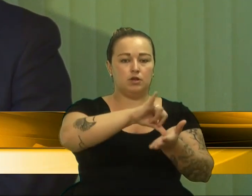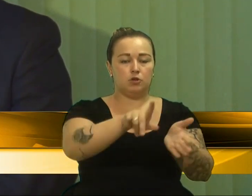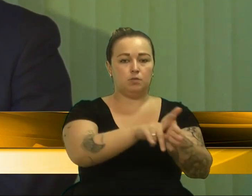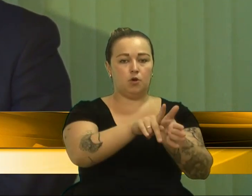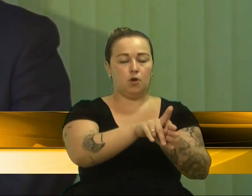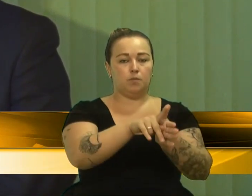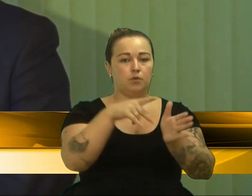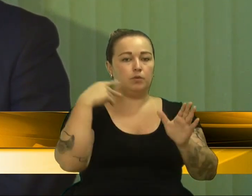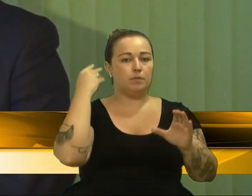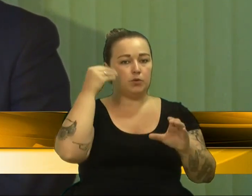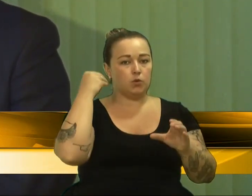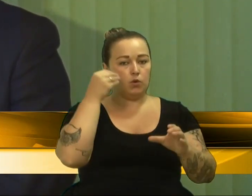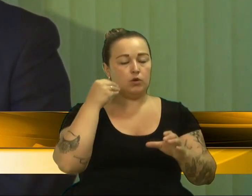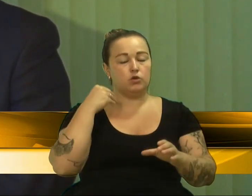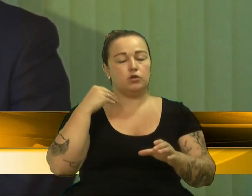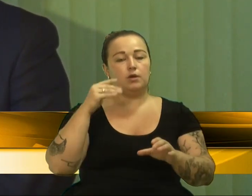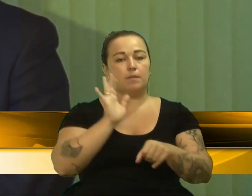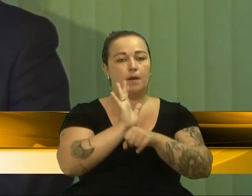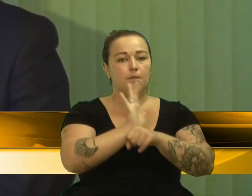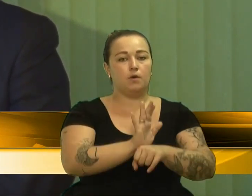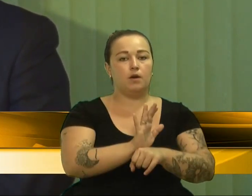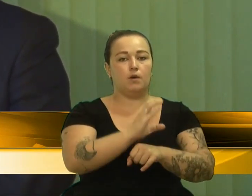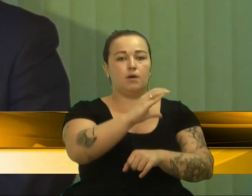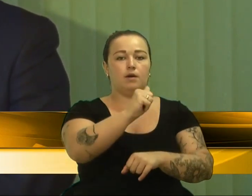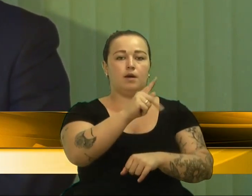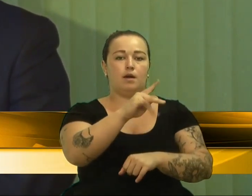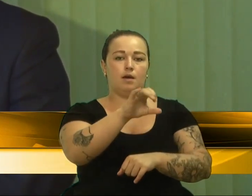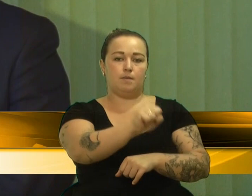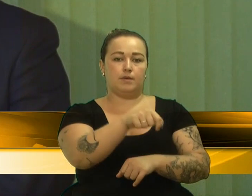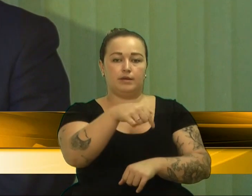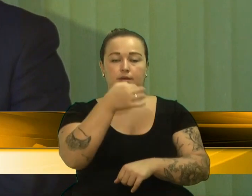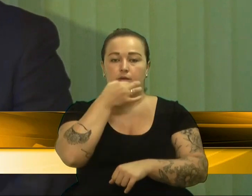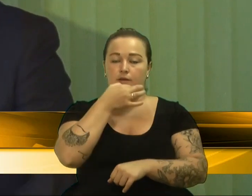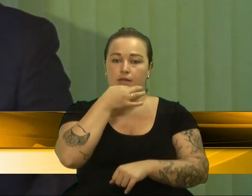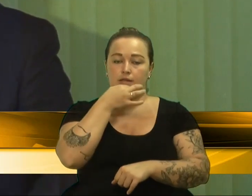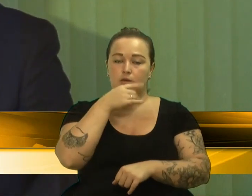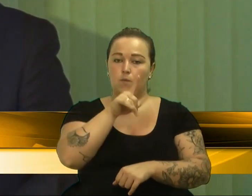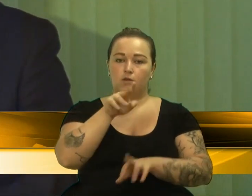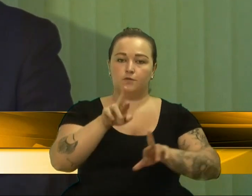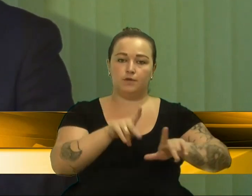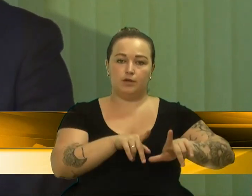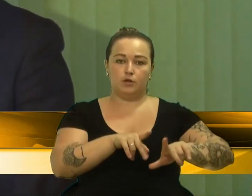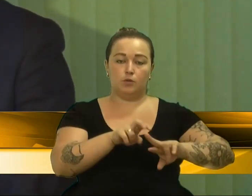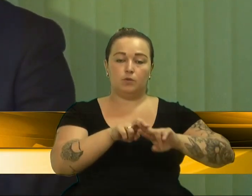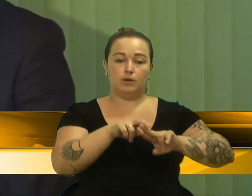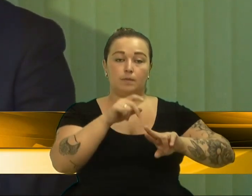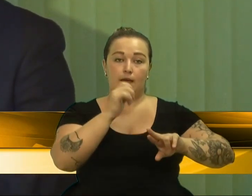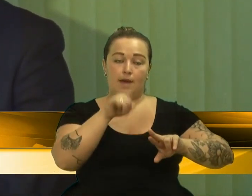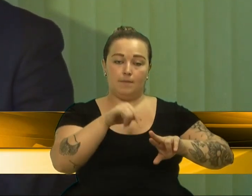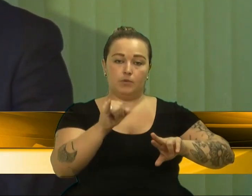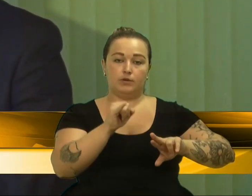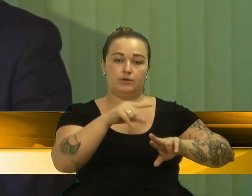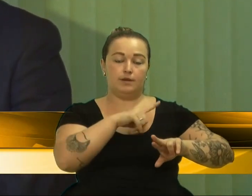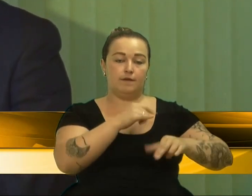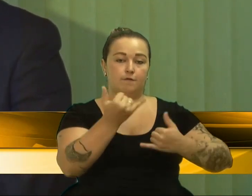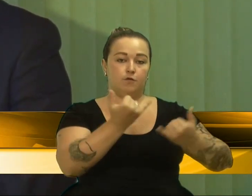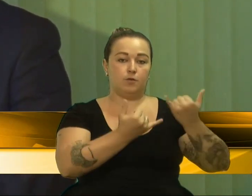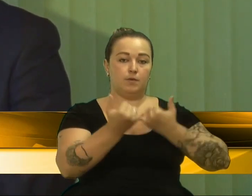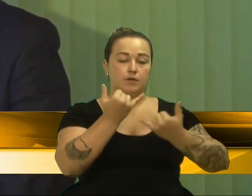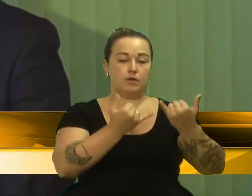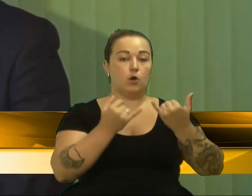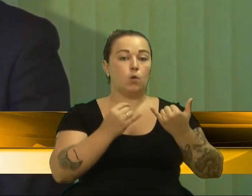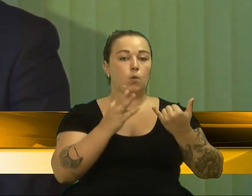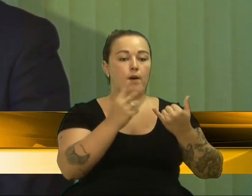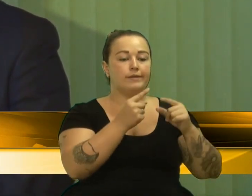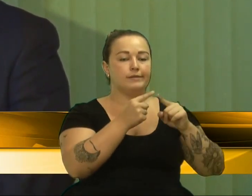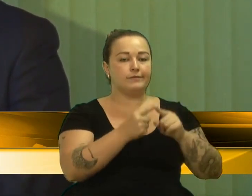Psicossocial para a Infância e Adolescência, CAPS. Em Caxias do Sul, a situação não é diferente. Considerando informações preliminares sobre a incidência de